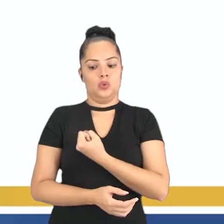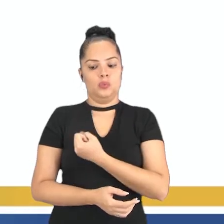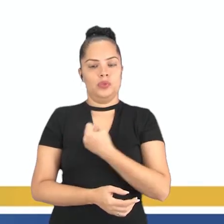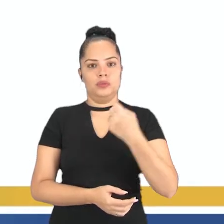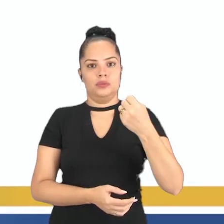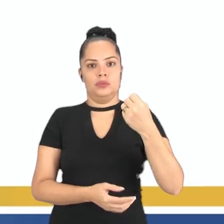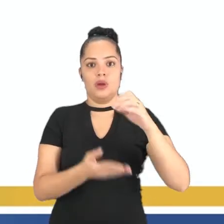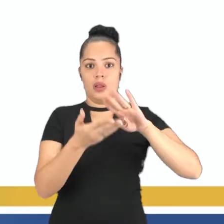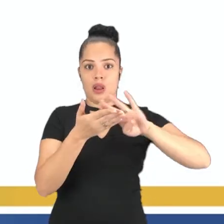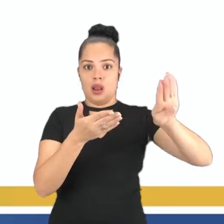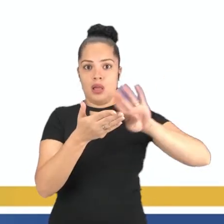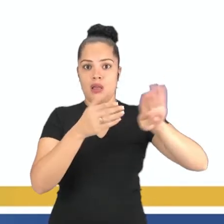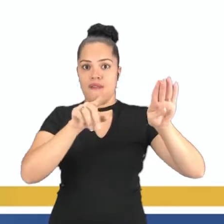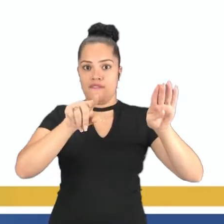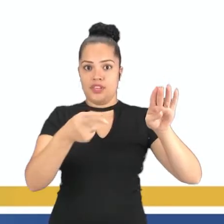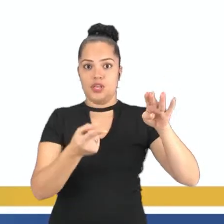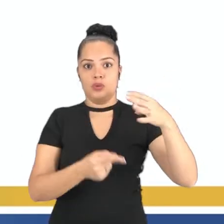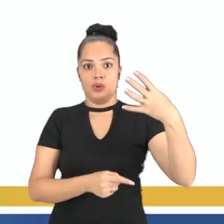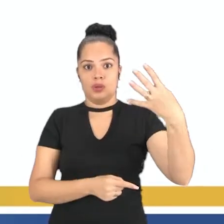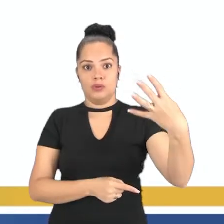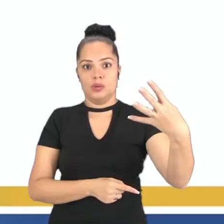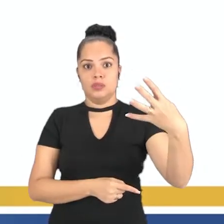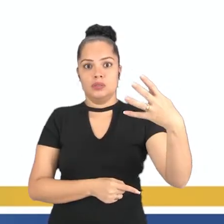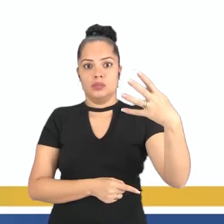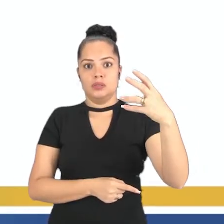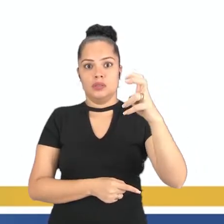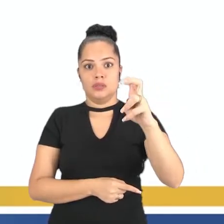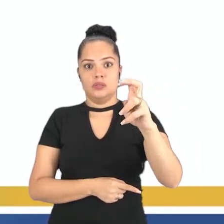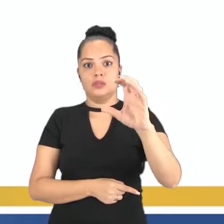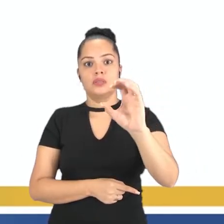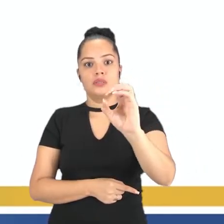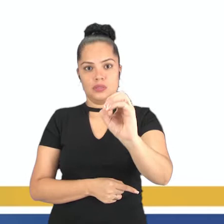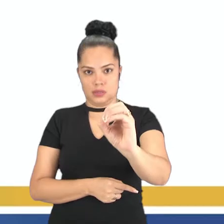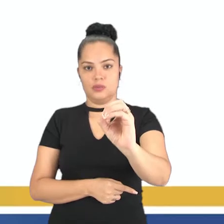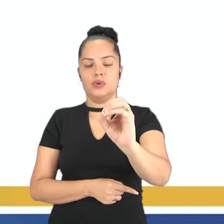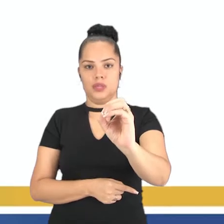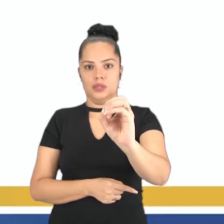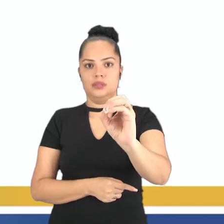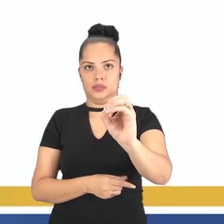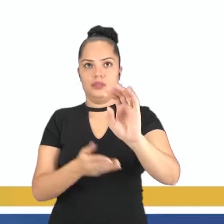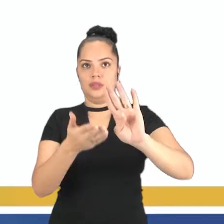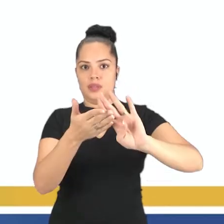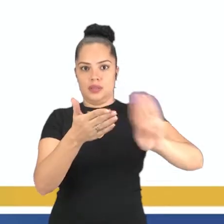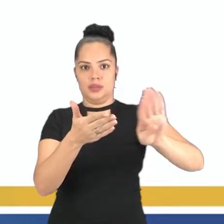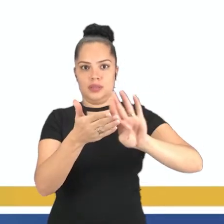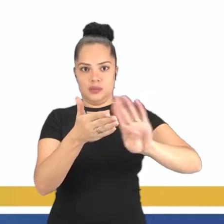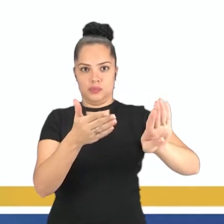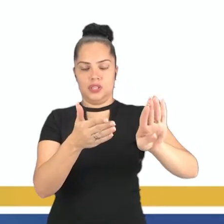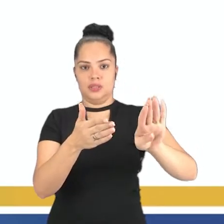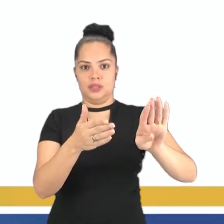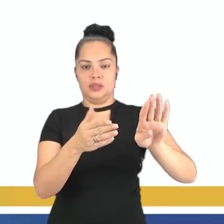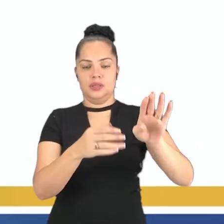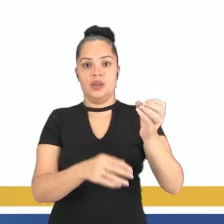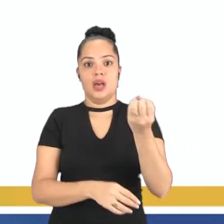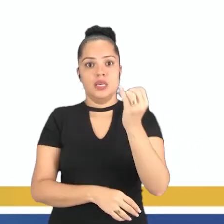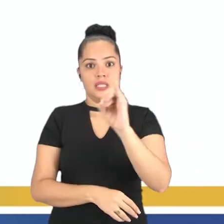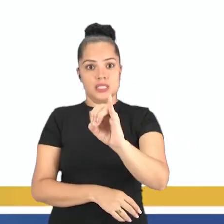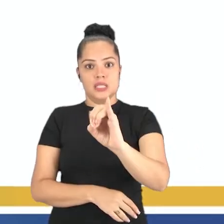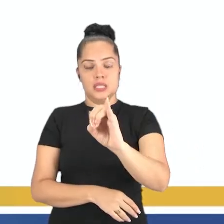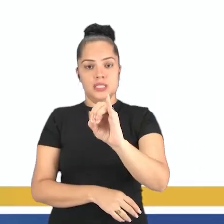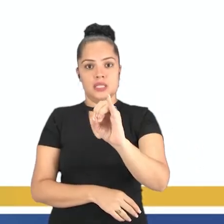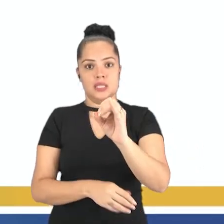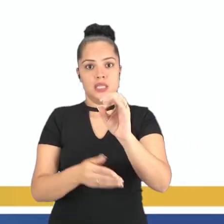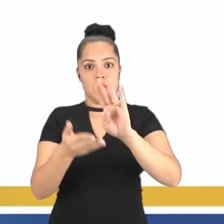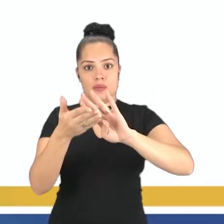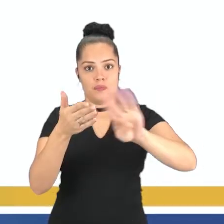450. Quando eu tiro a vírgula do 0,9, nós vamos ficar o quê? 0,9. Lembra da frase